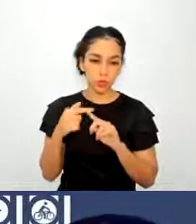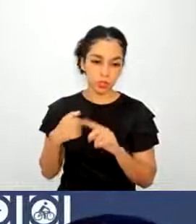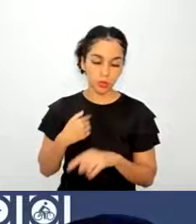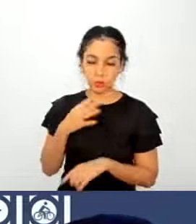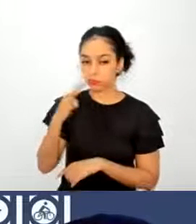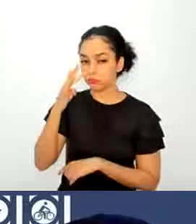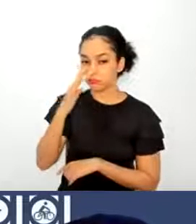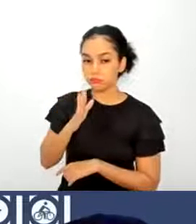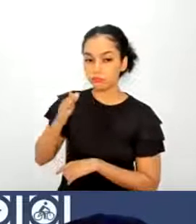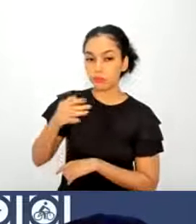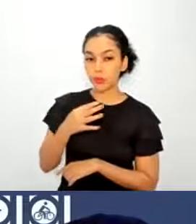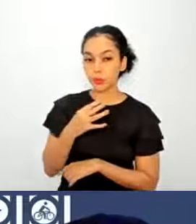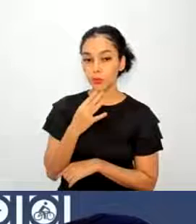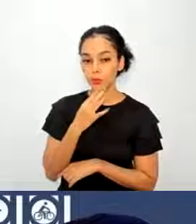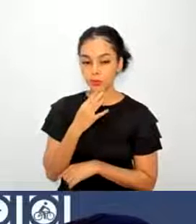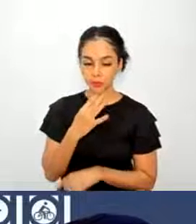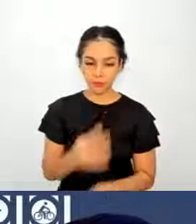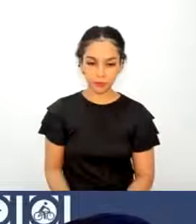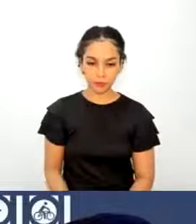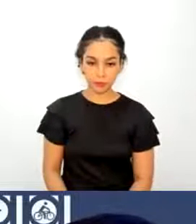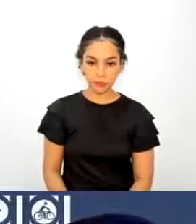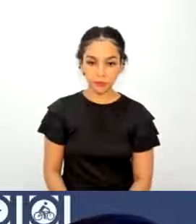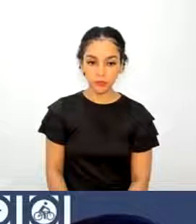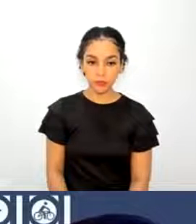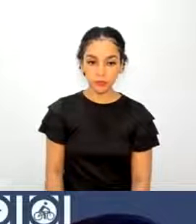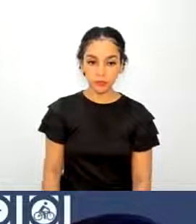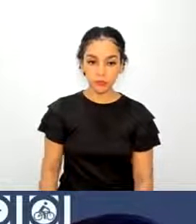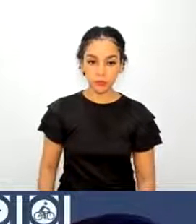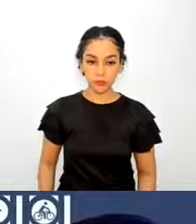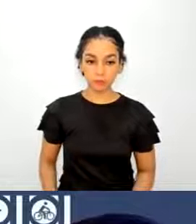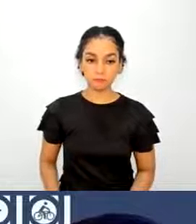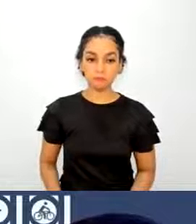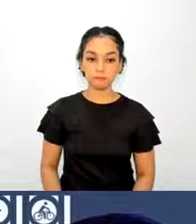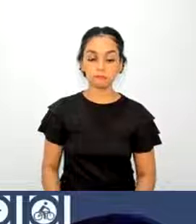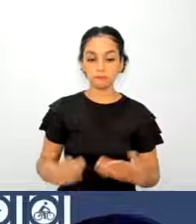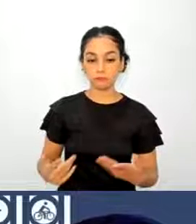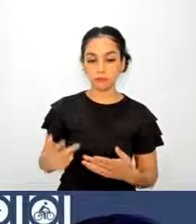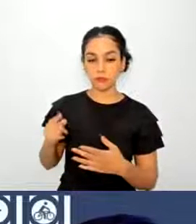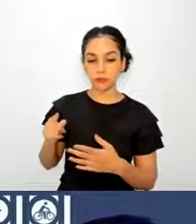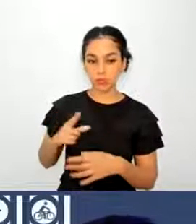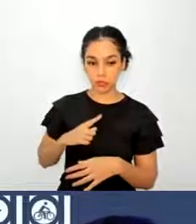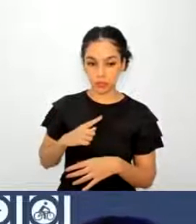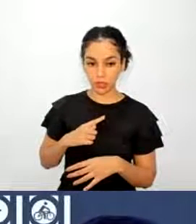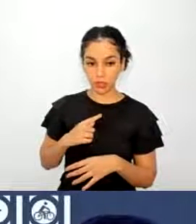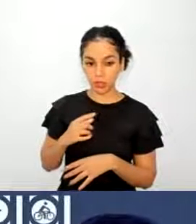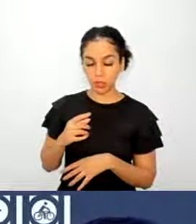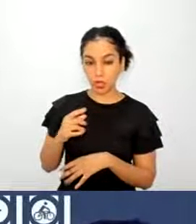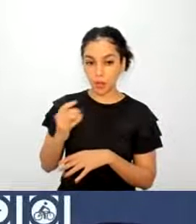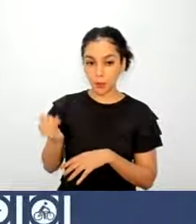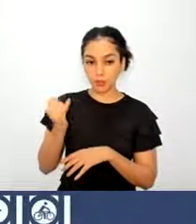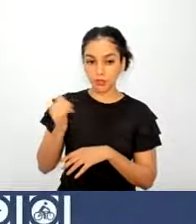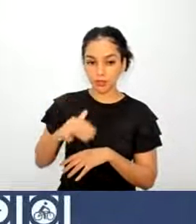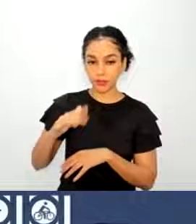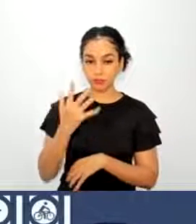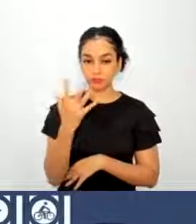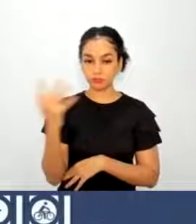conheci pessoalmente. O programa tem origem no reconhecimento da importância das áreas verdes públicas no